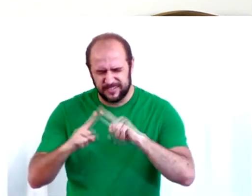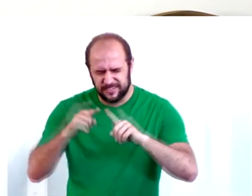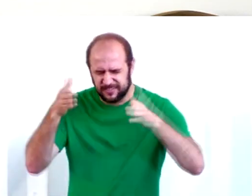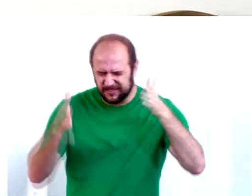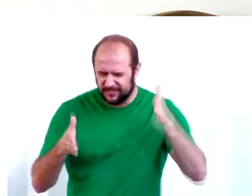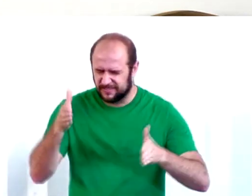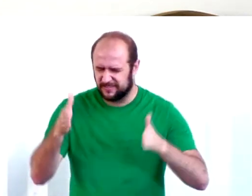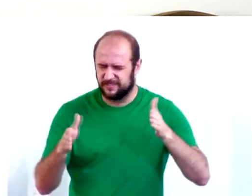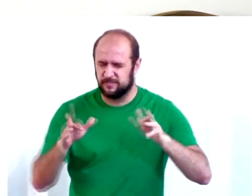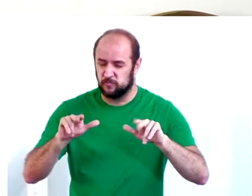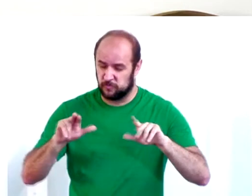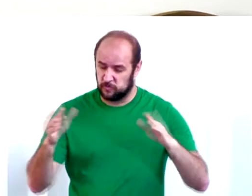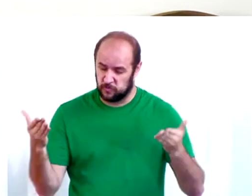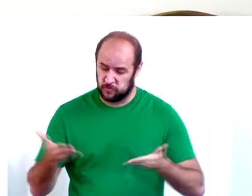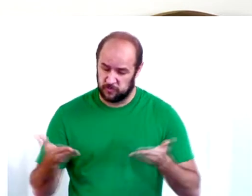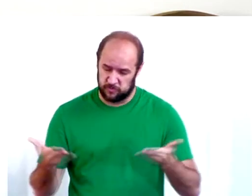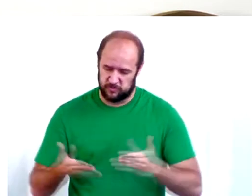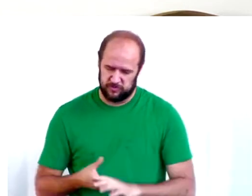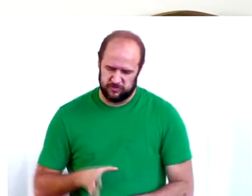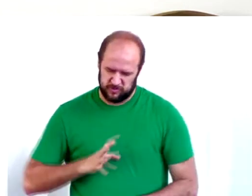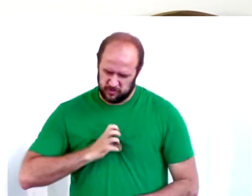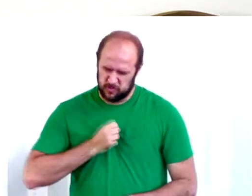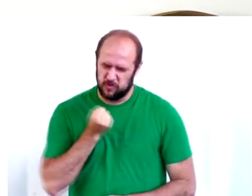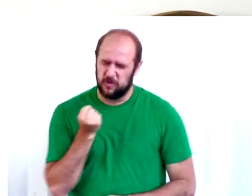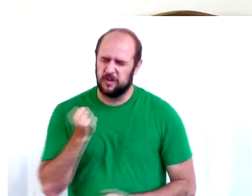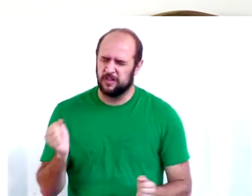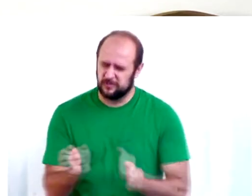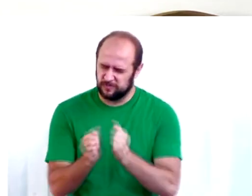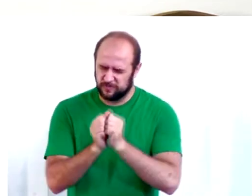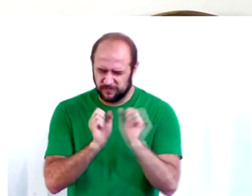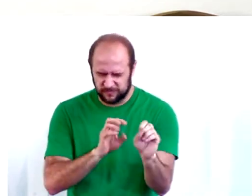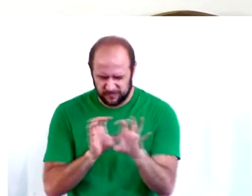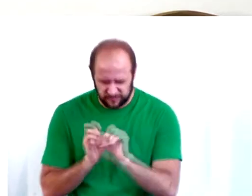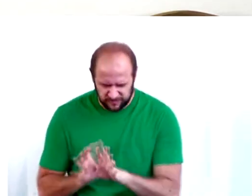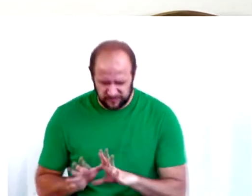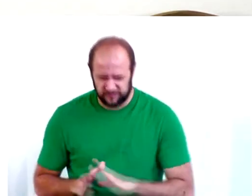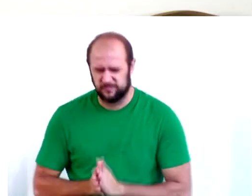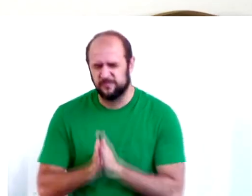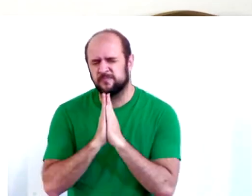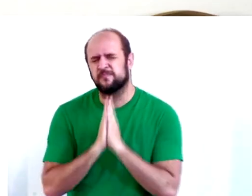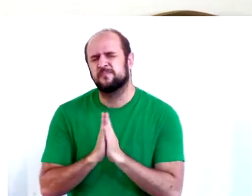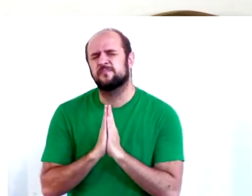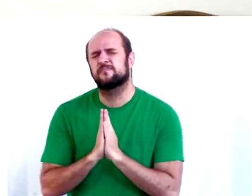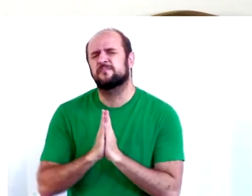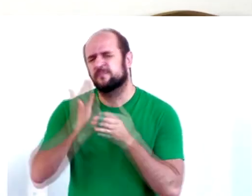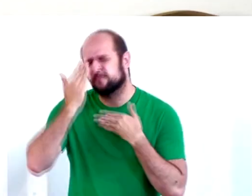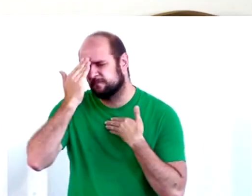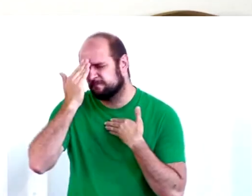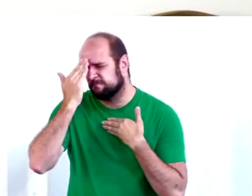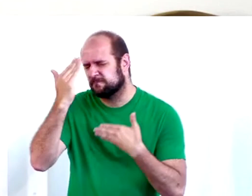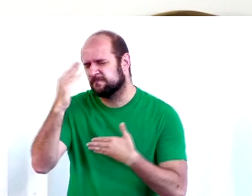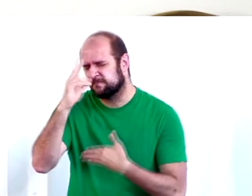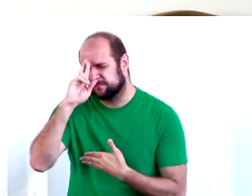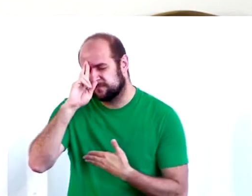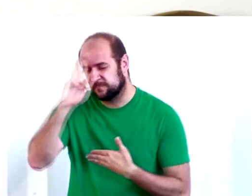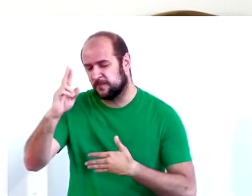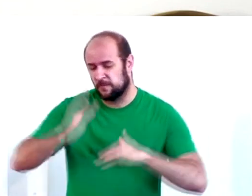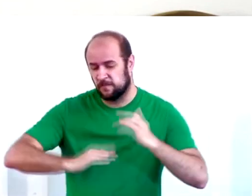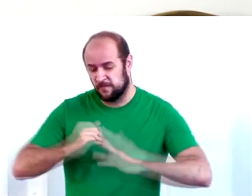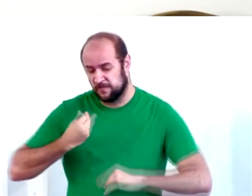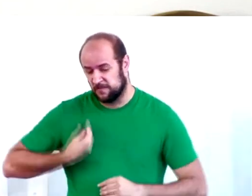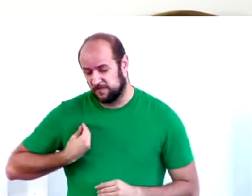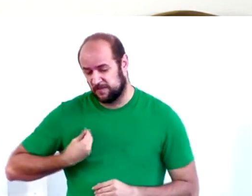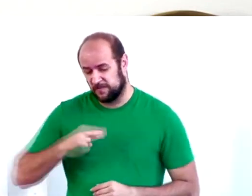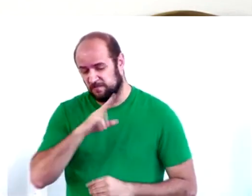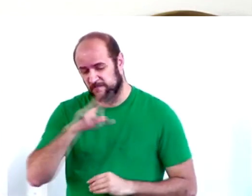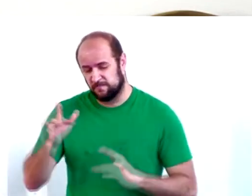tempos como os nossos. Coragem faz parte da Tua orientação. Nós oramos assim, agradecidos pelo que o Senhor pode fazer por nós.